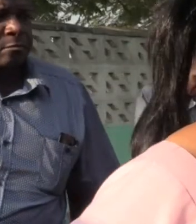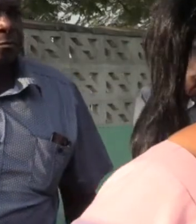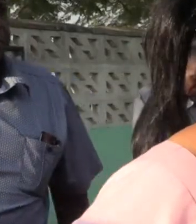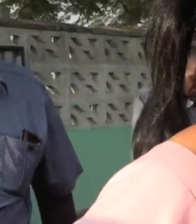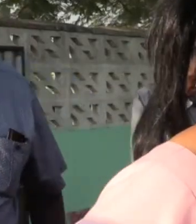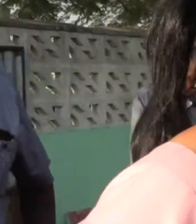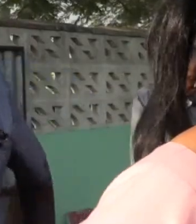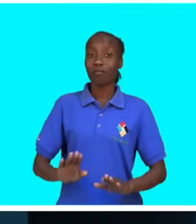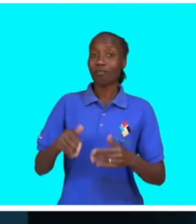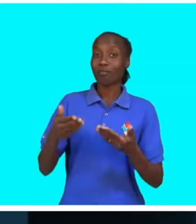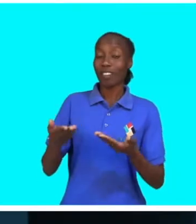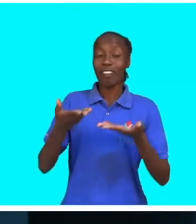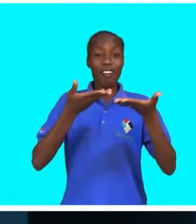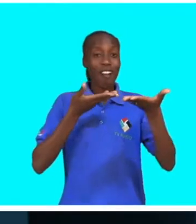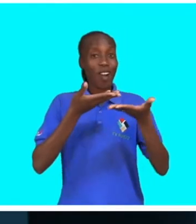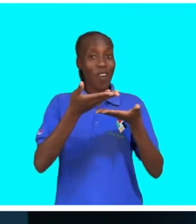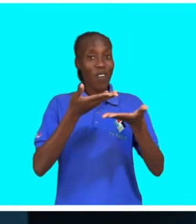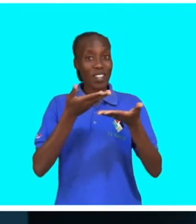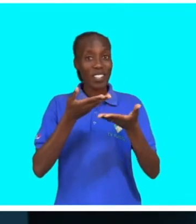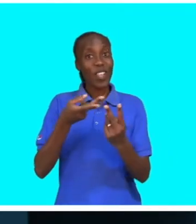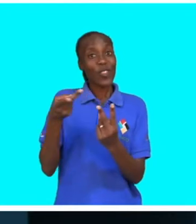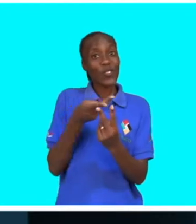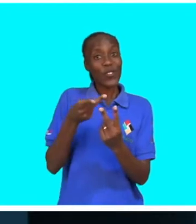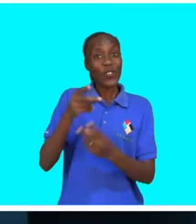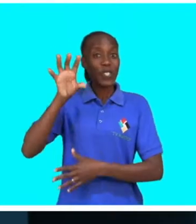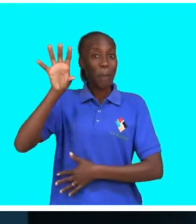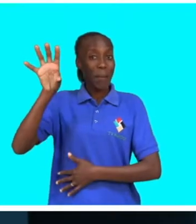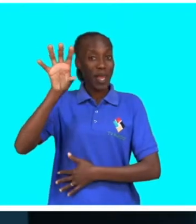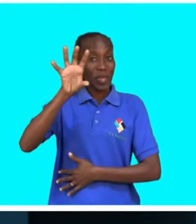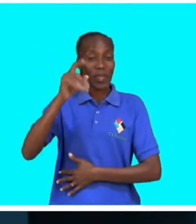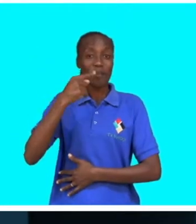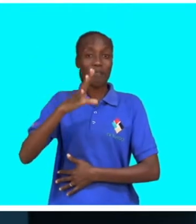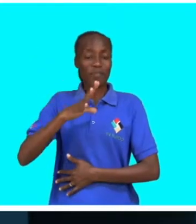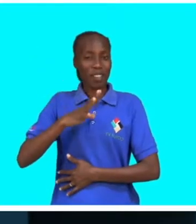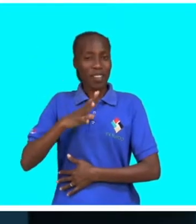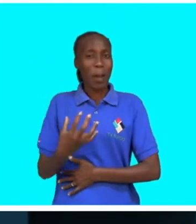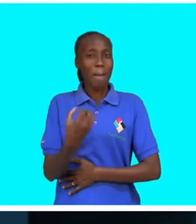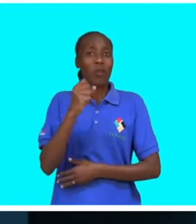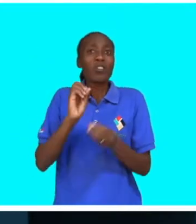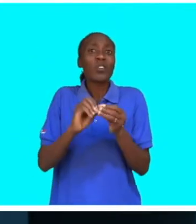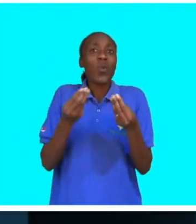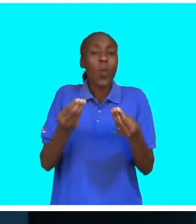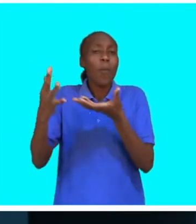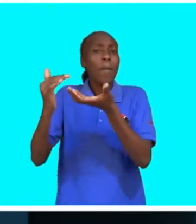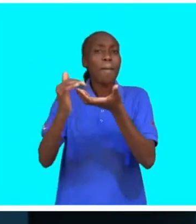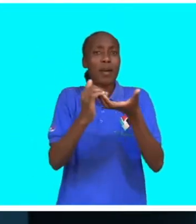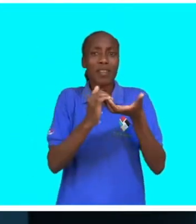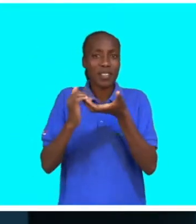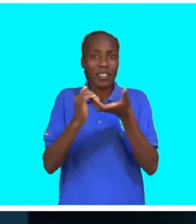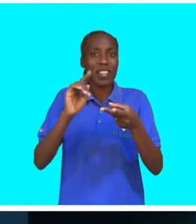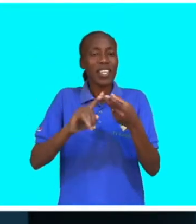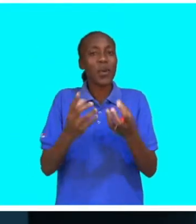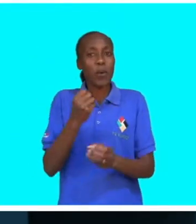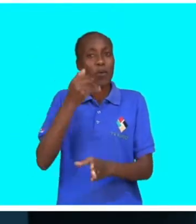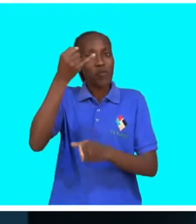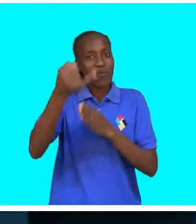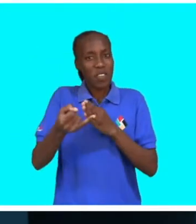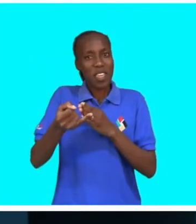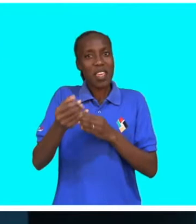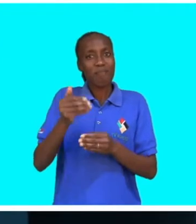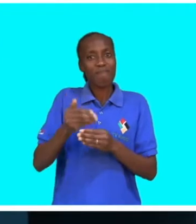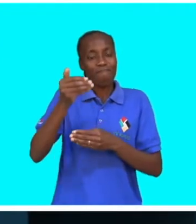conversa do momento entre os dois países, sobre como podemos estabelecer parceria, que